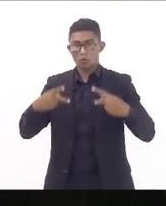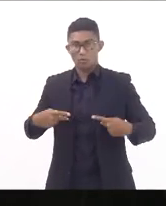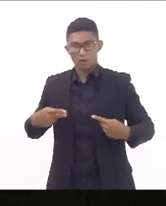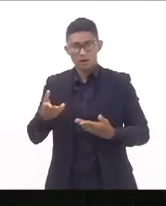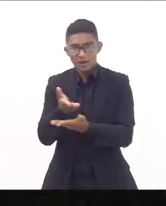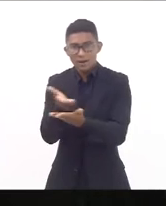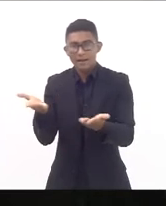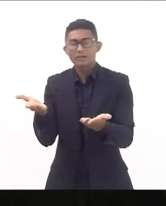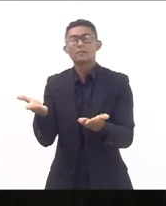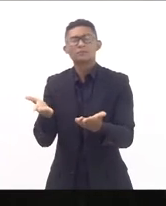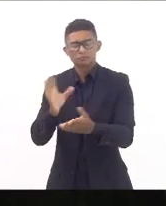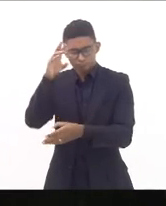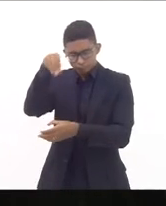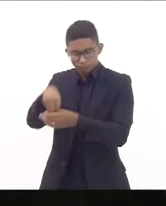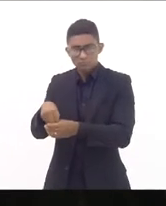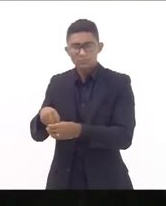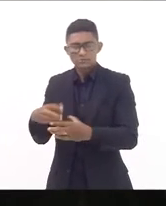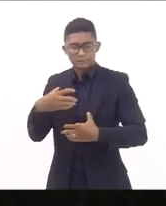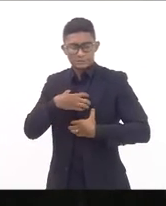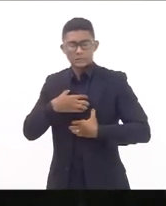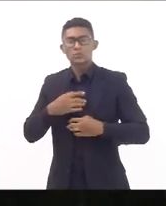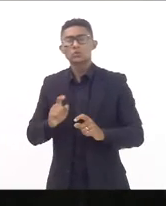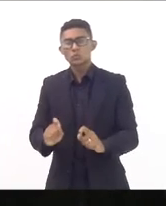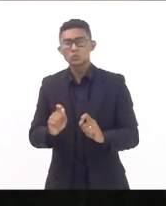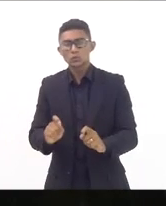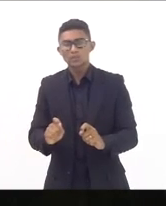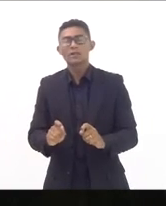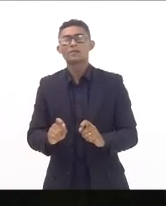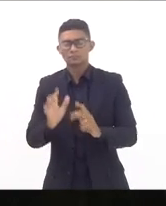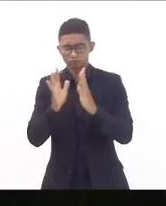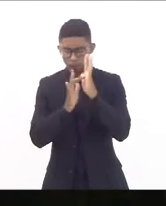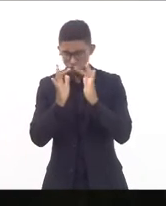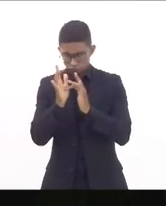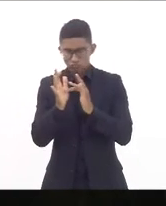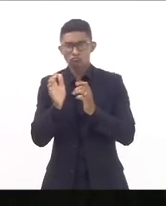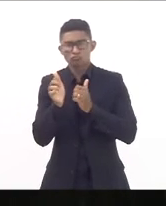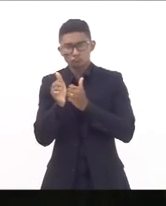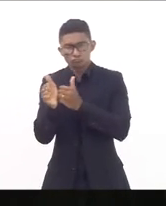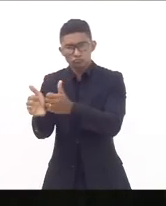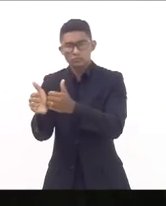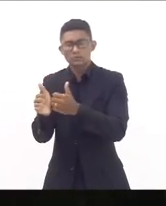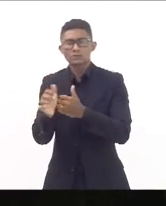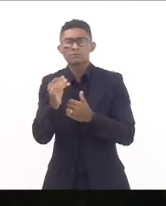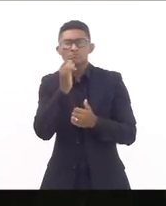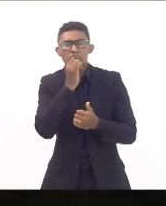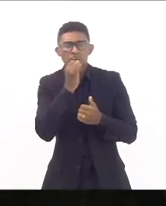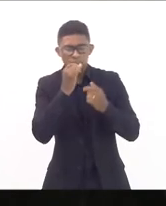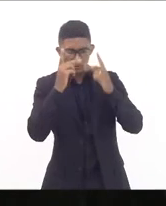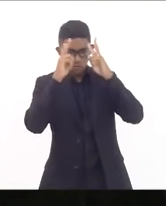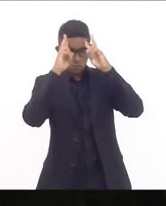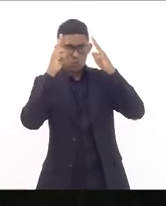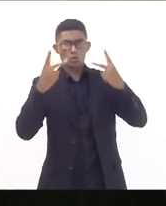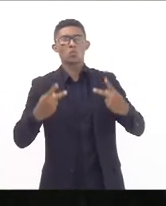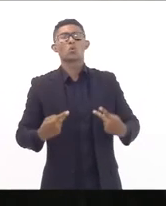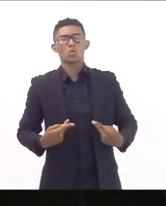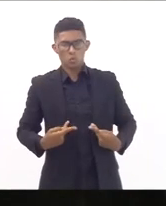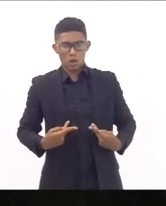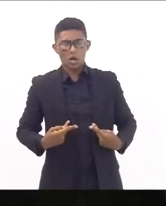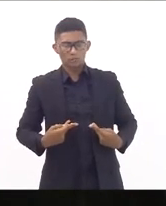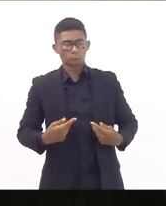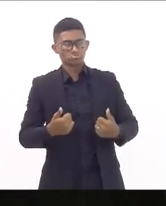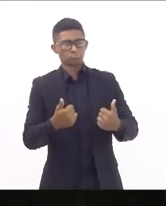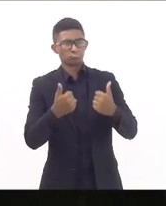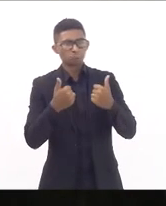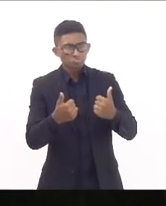essência. Não há uma pessoa que seja humanista que não esteja globalizado no contexto do